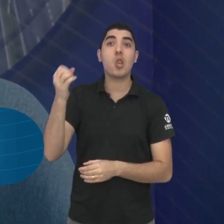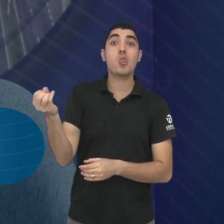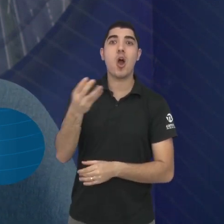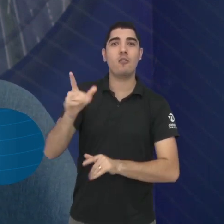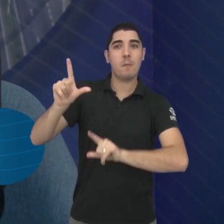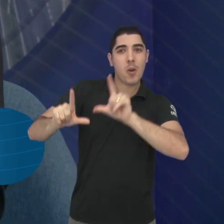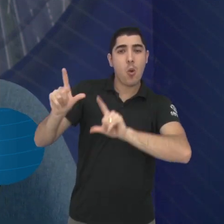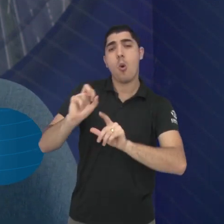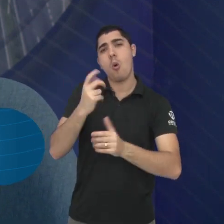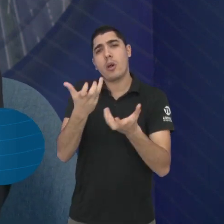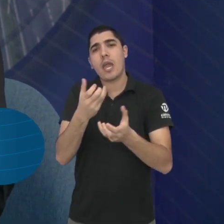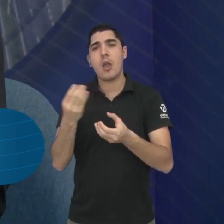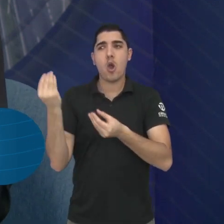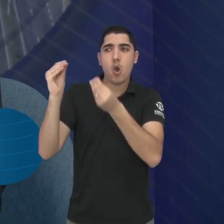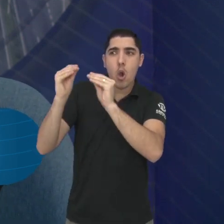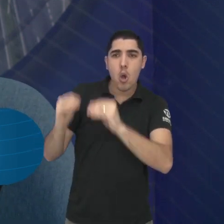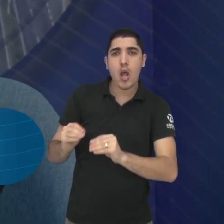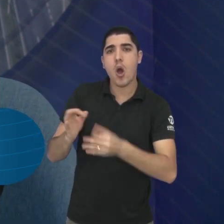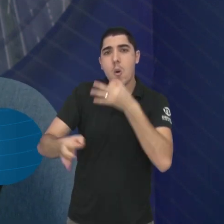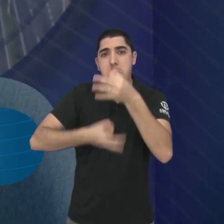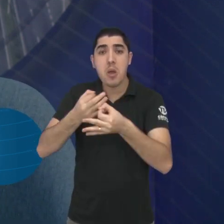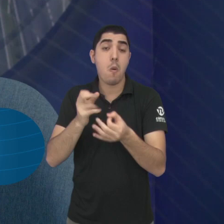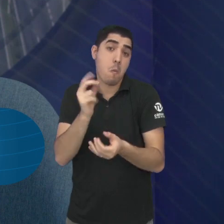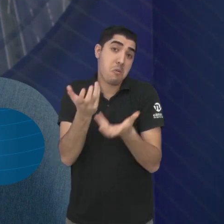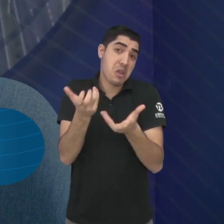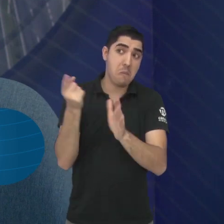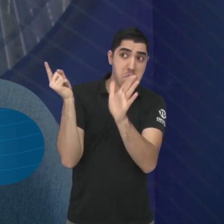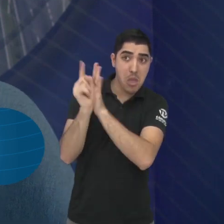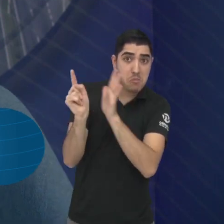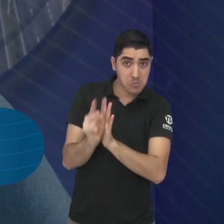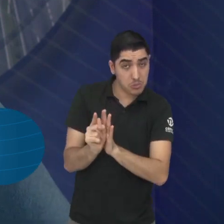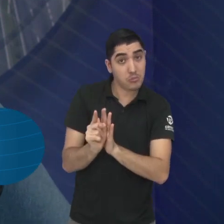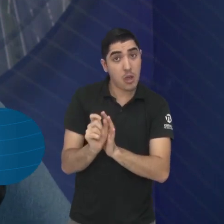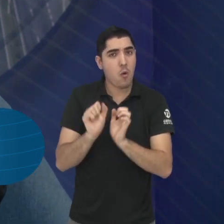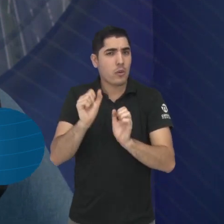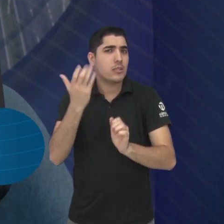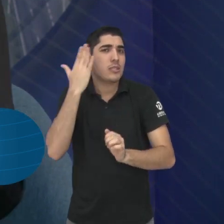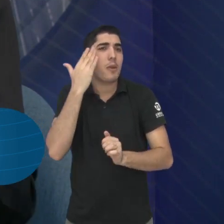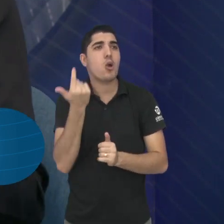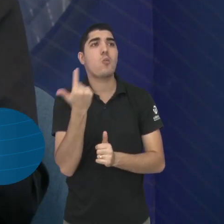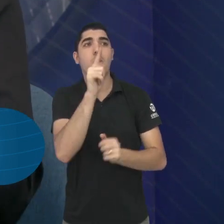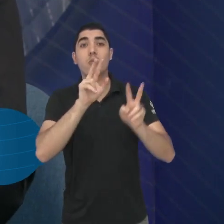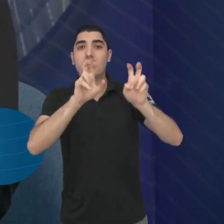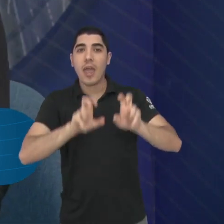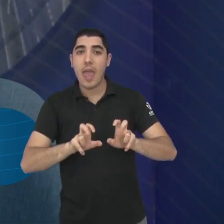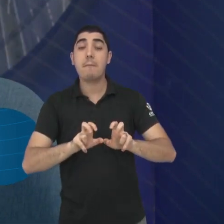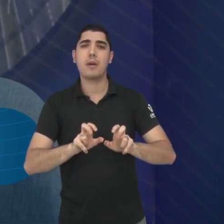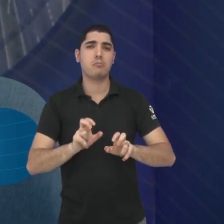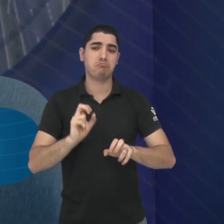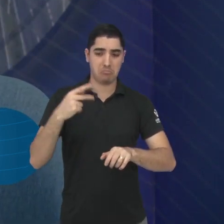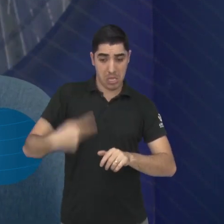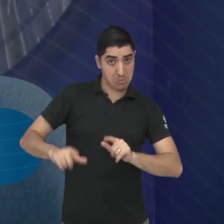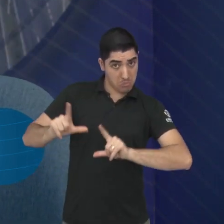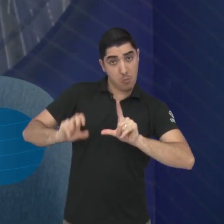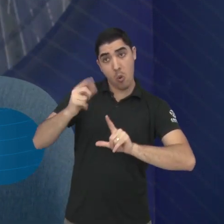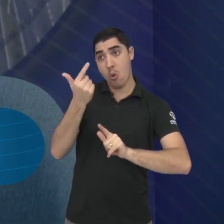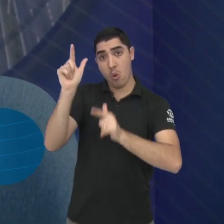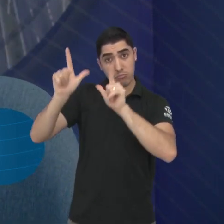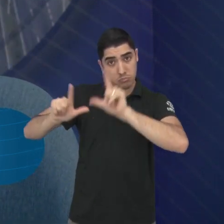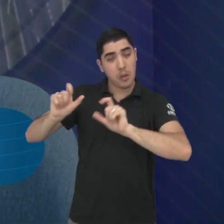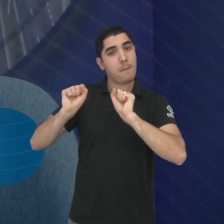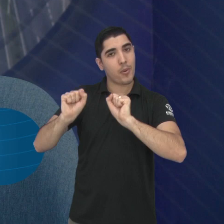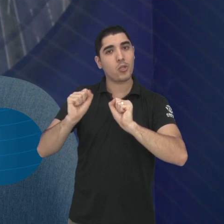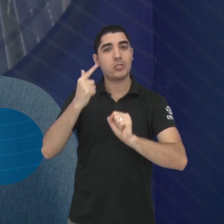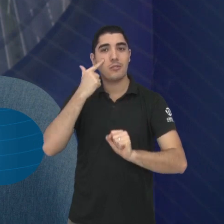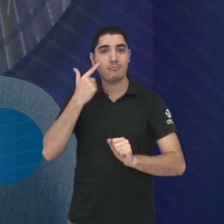dar alguma sugestão, também fazer alguma pergunta, algum tema que gostaria de ver, seja no Diálogos ou nos outros programas, acesse o nosso